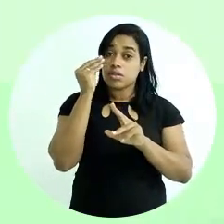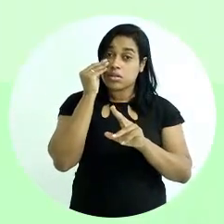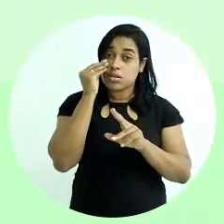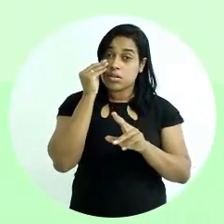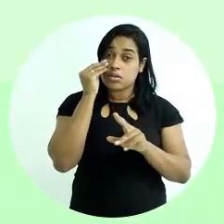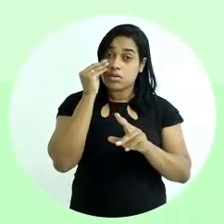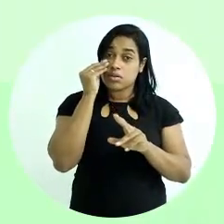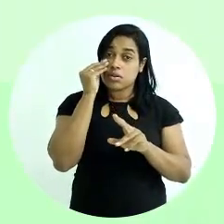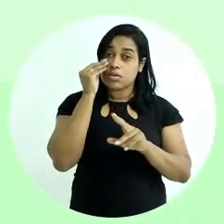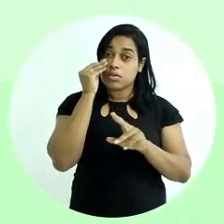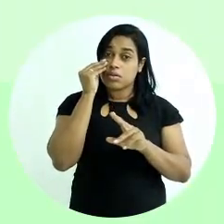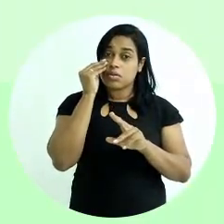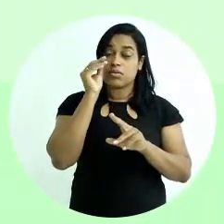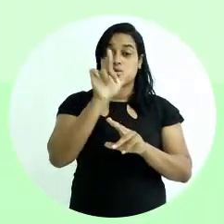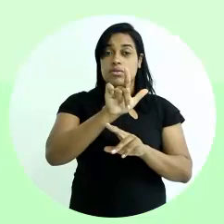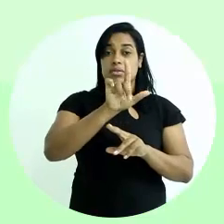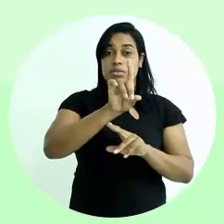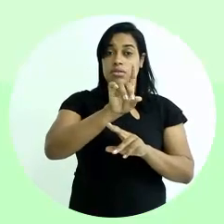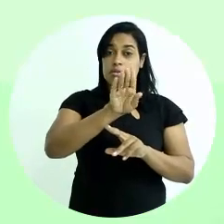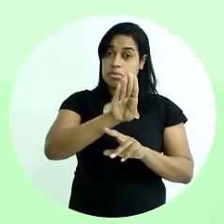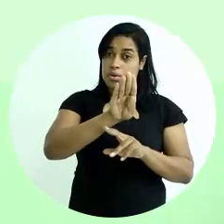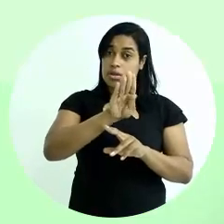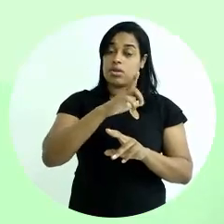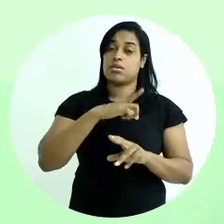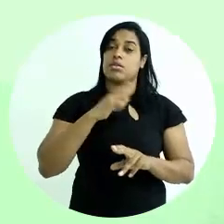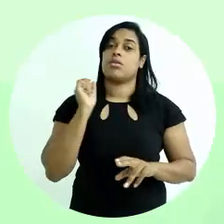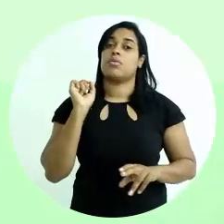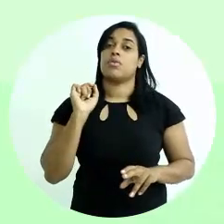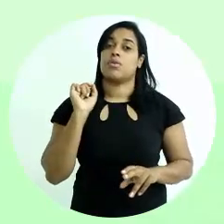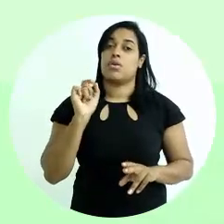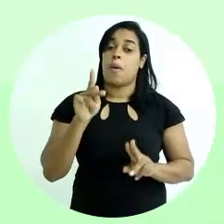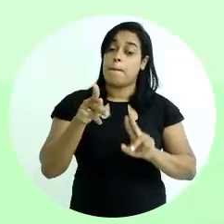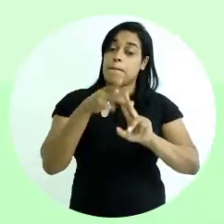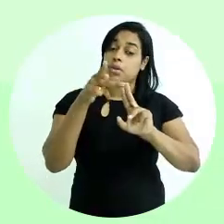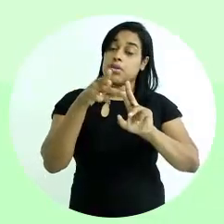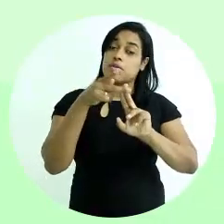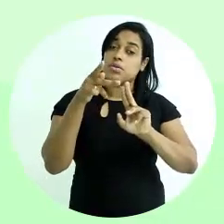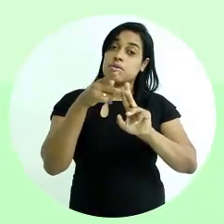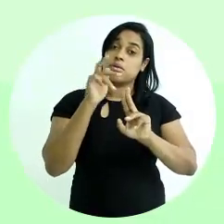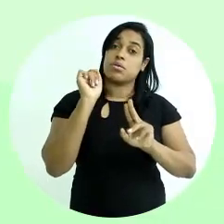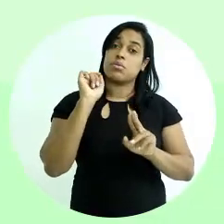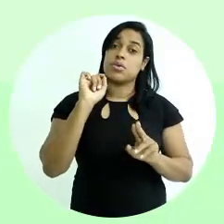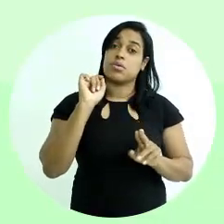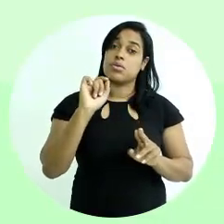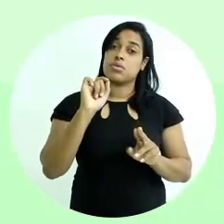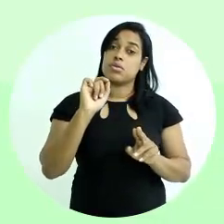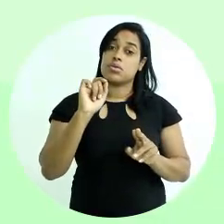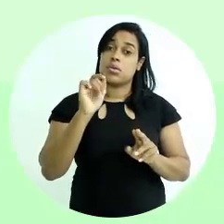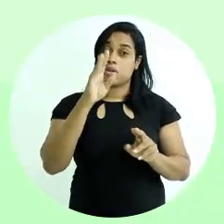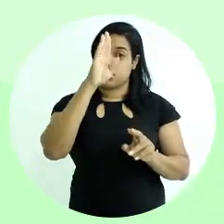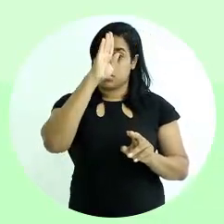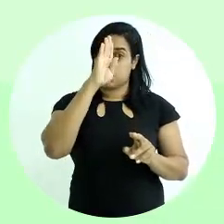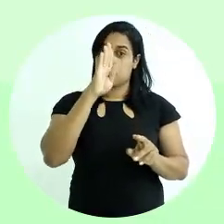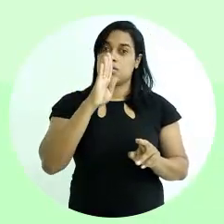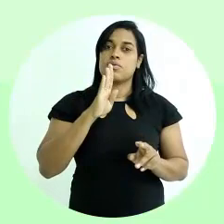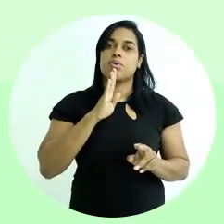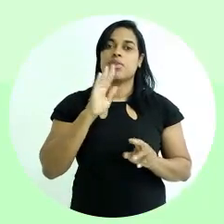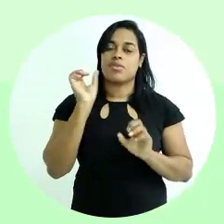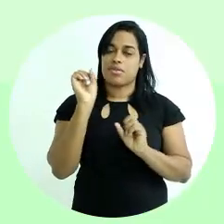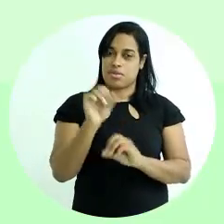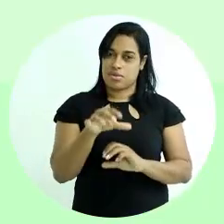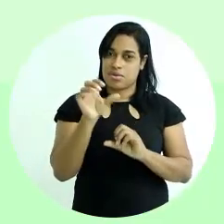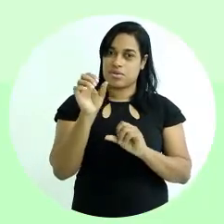específicos da ldb existe um princípio chamado gratuidade